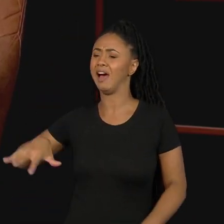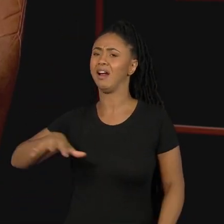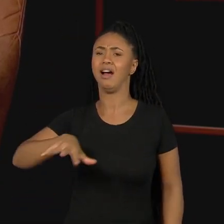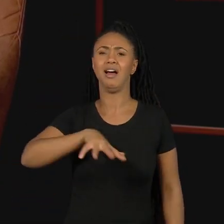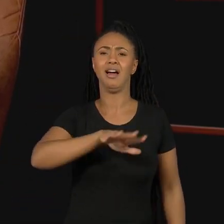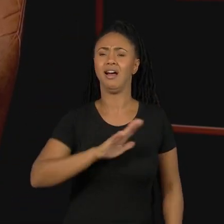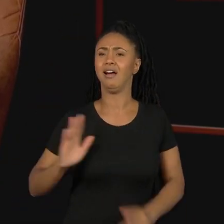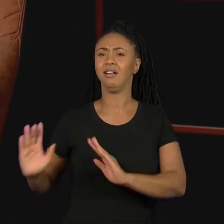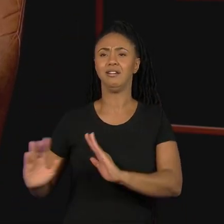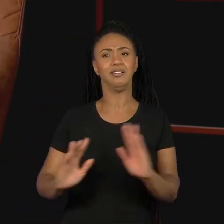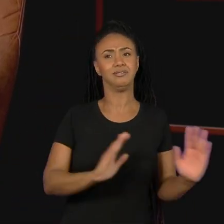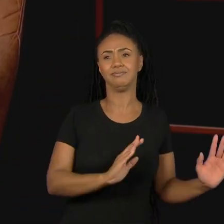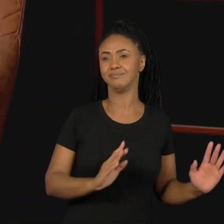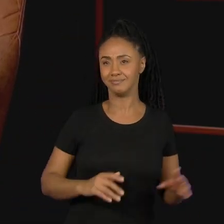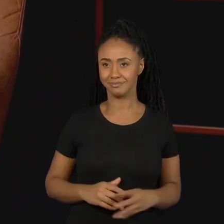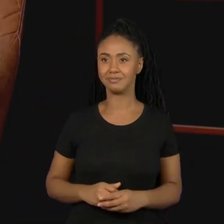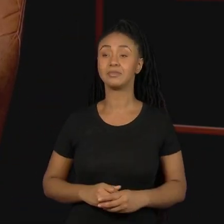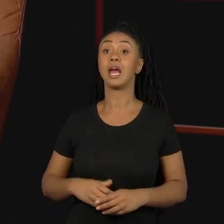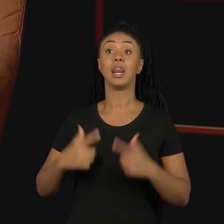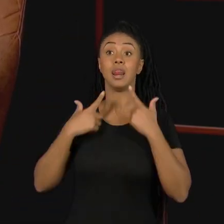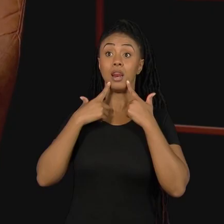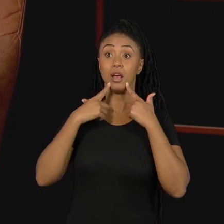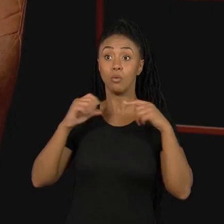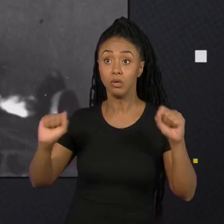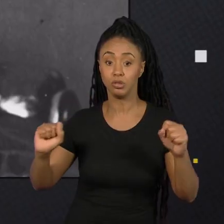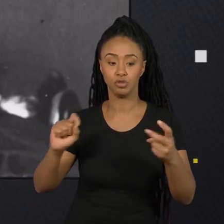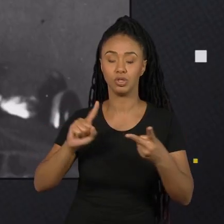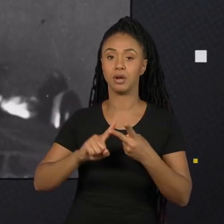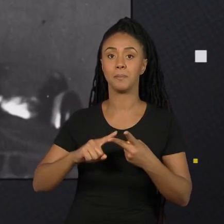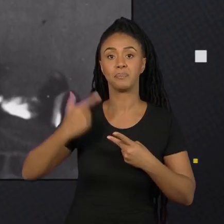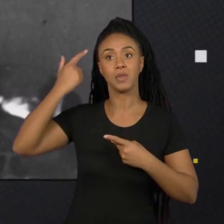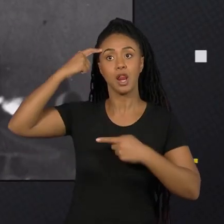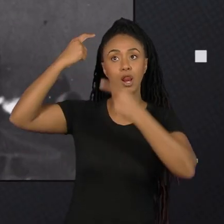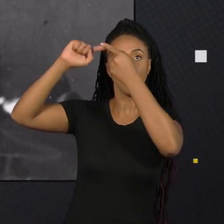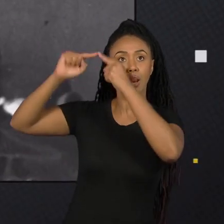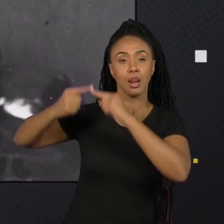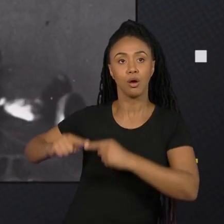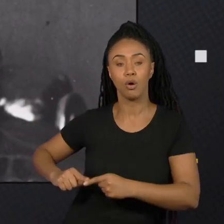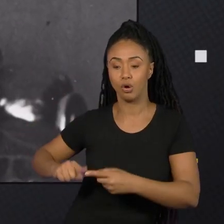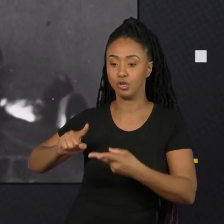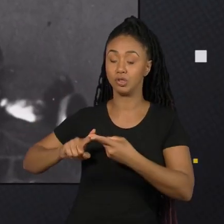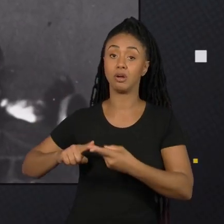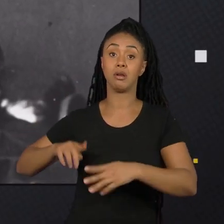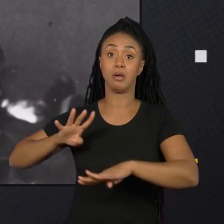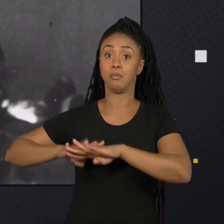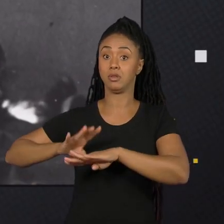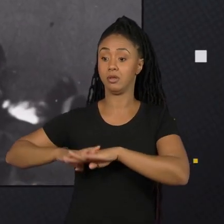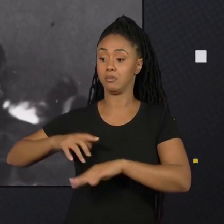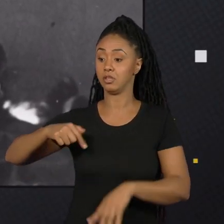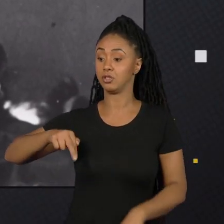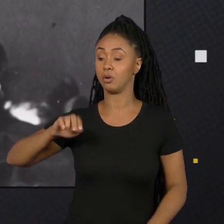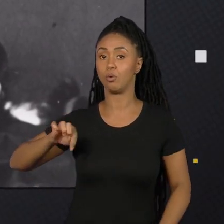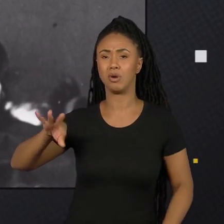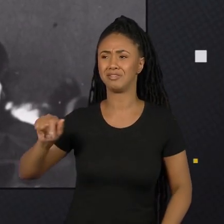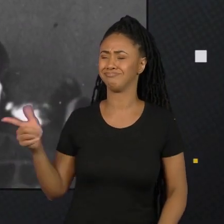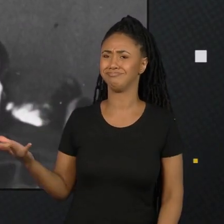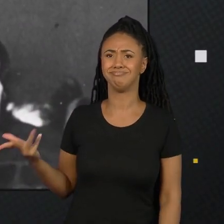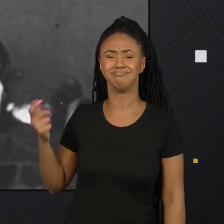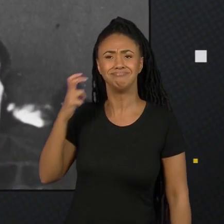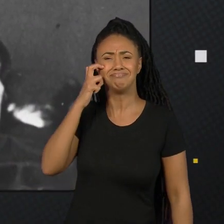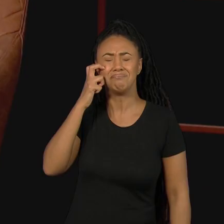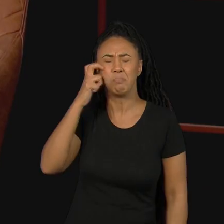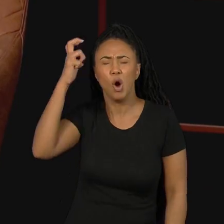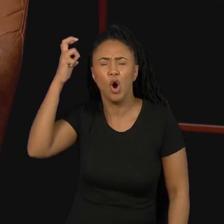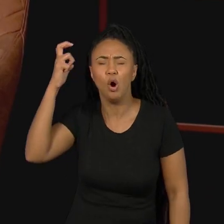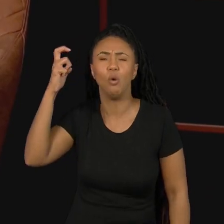criador praticamente da neurolinguística, da lógica, da matemática quântica. O cara era genial. Aquele mocinho